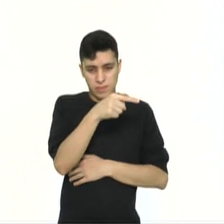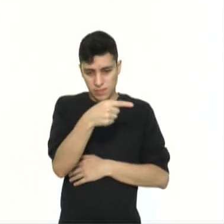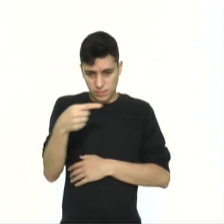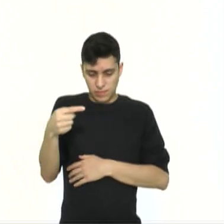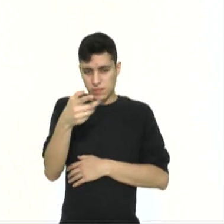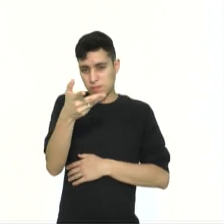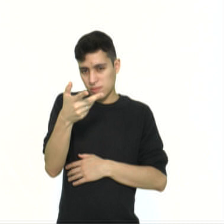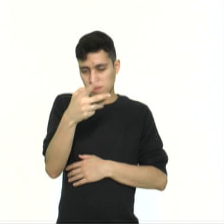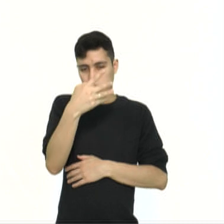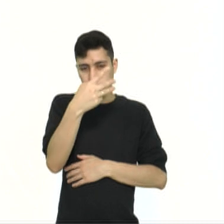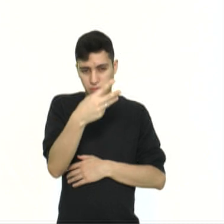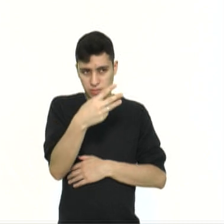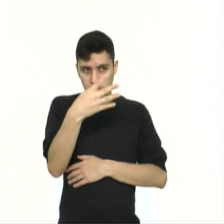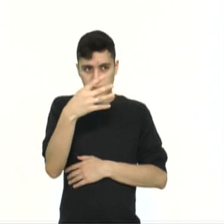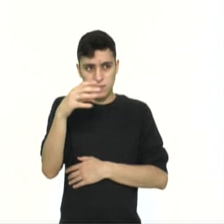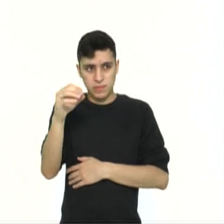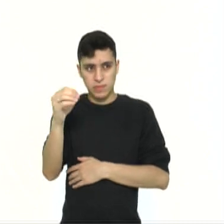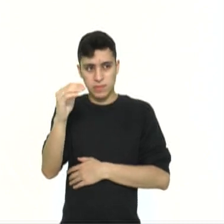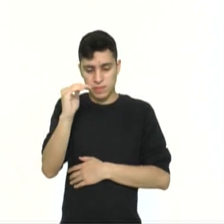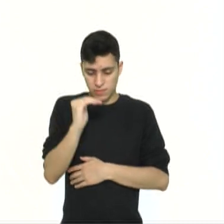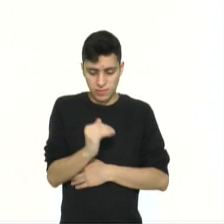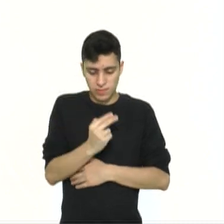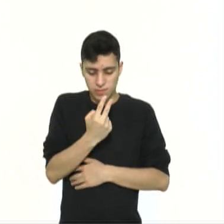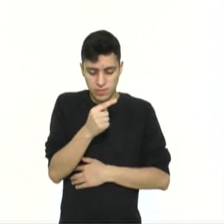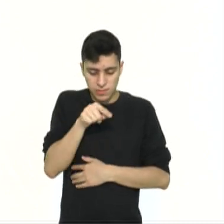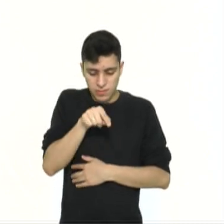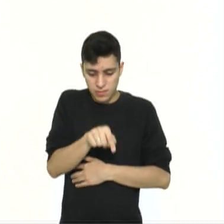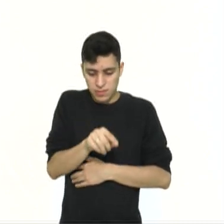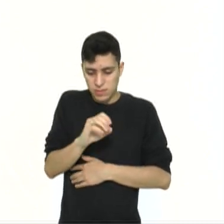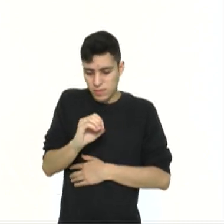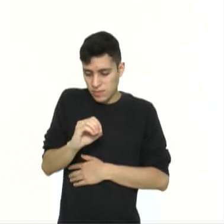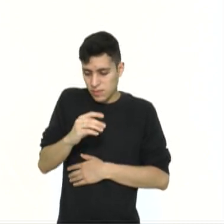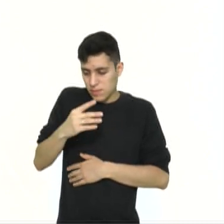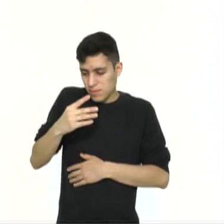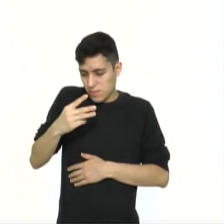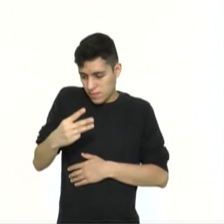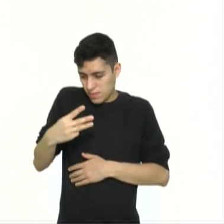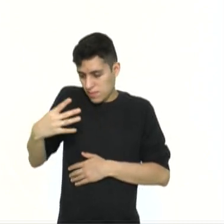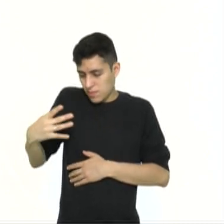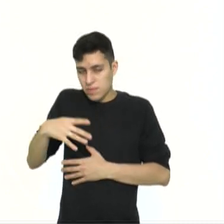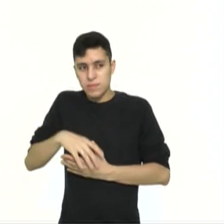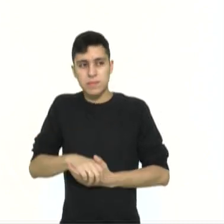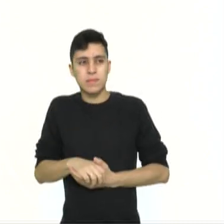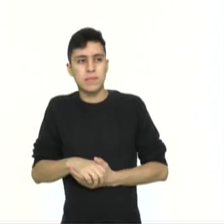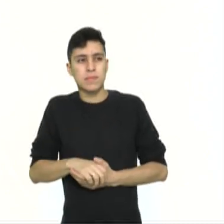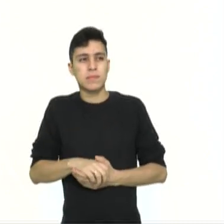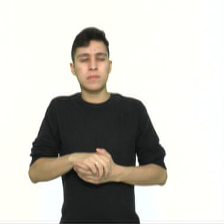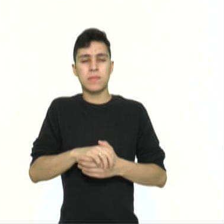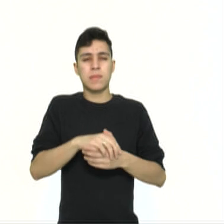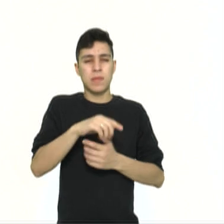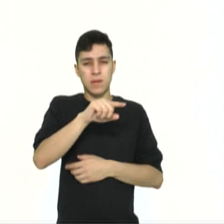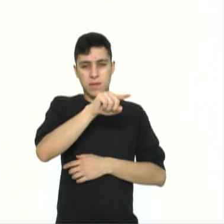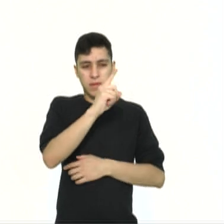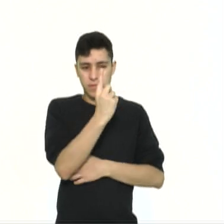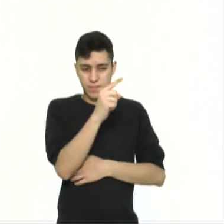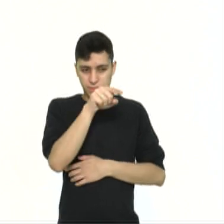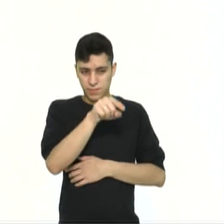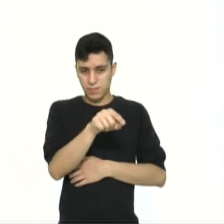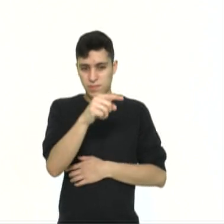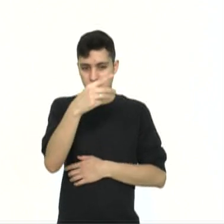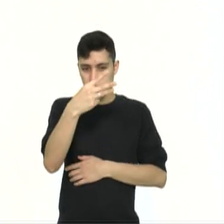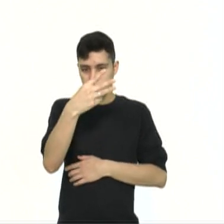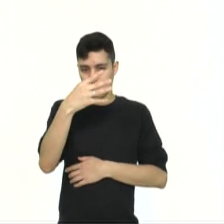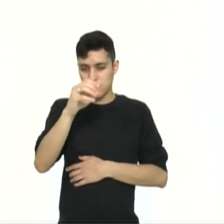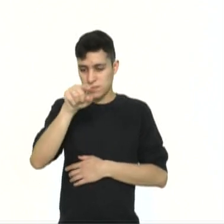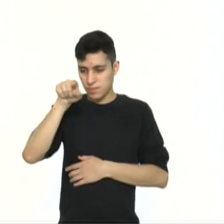Velocidade de 340 divididos, então, por 2 vezes 0,34. Na parte de cima, eu multipliquei 1 vezes 340,